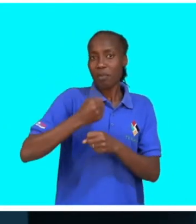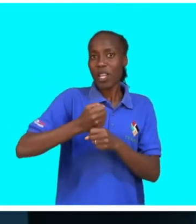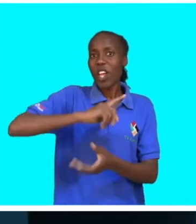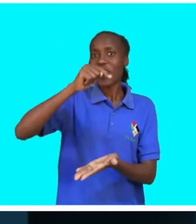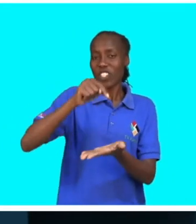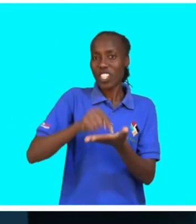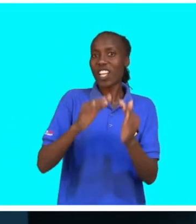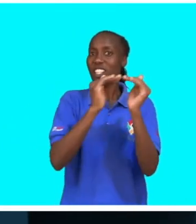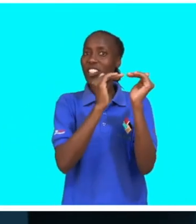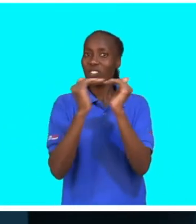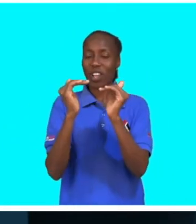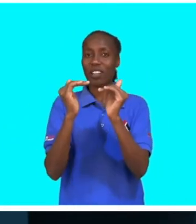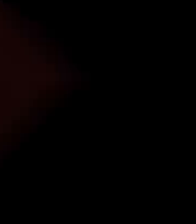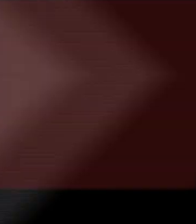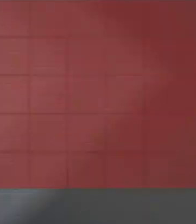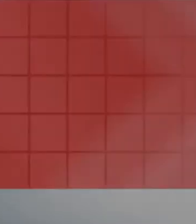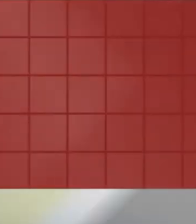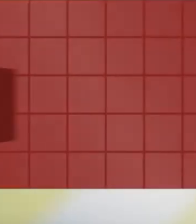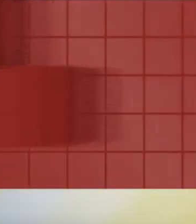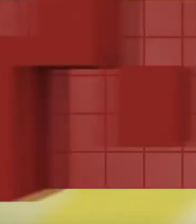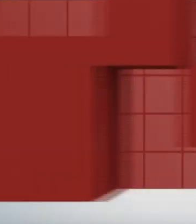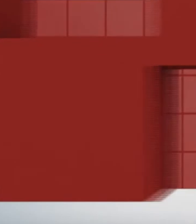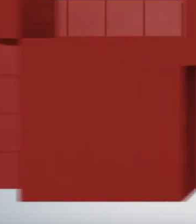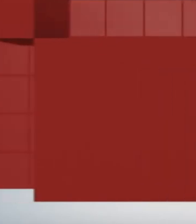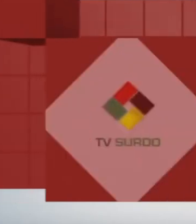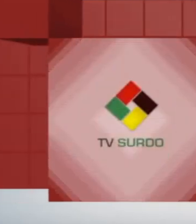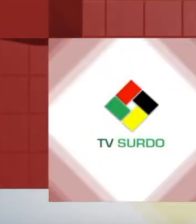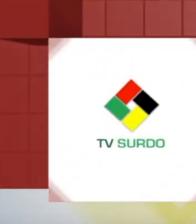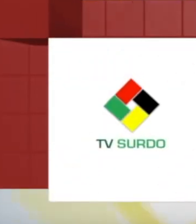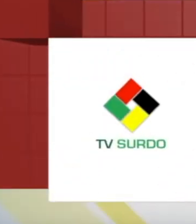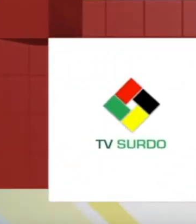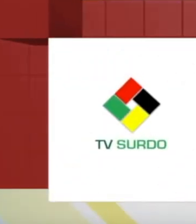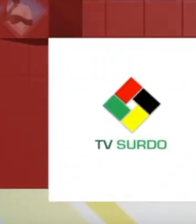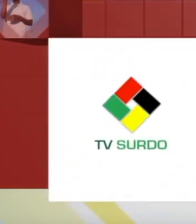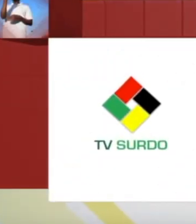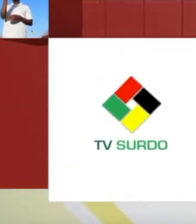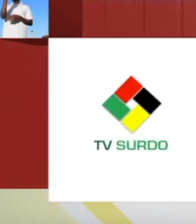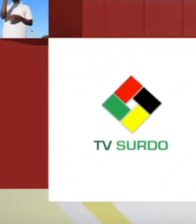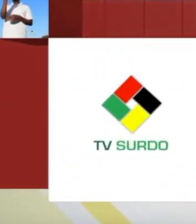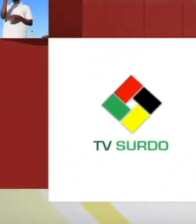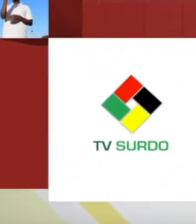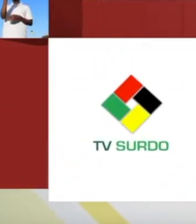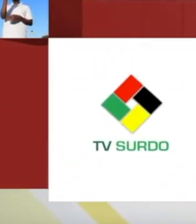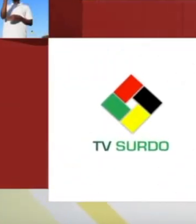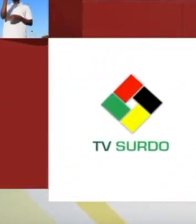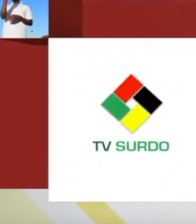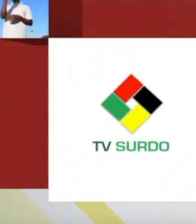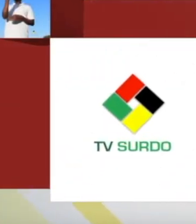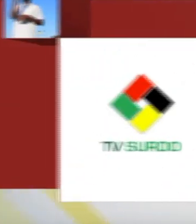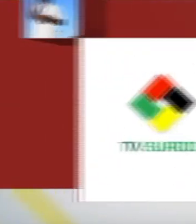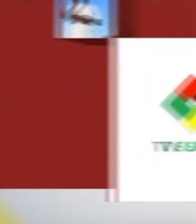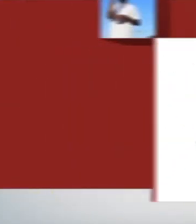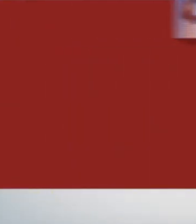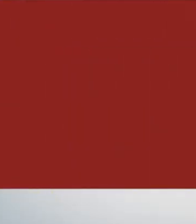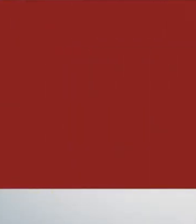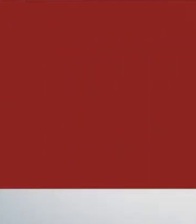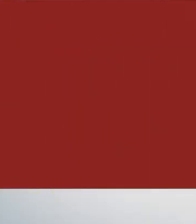em centros iguais aos nossos. Música Música Música Música